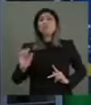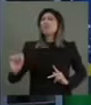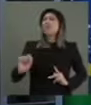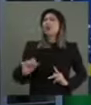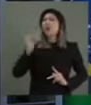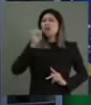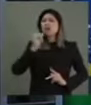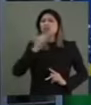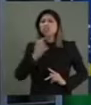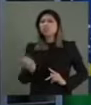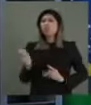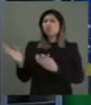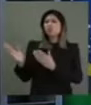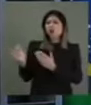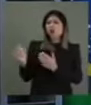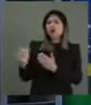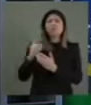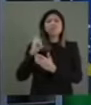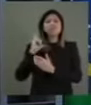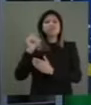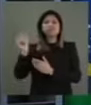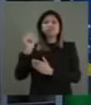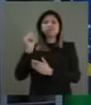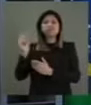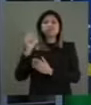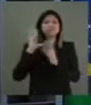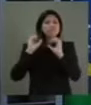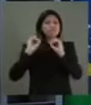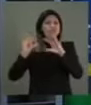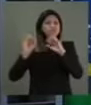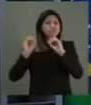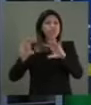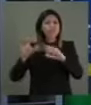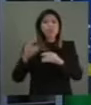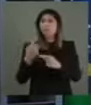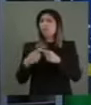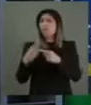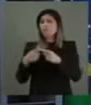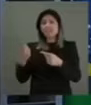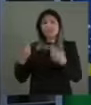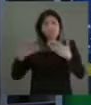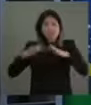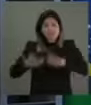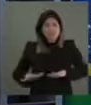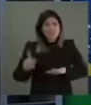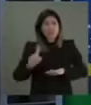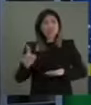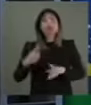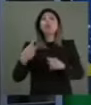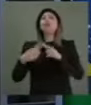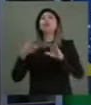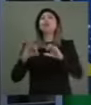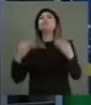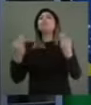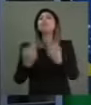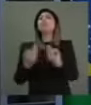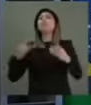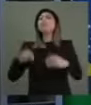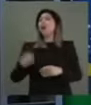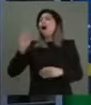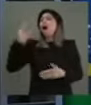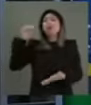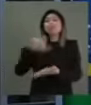Imperatriz ou para outro lugar, porque não tem para onde crescer. A cidade está totalmente sufocada. E mais grave, as famílias de Montes Altos até hoje não foram